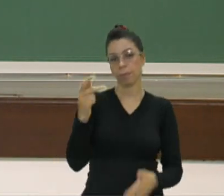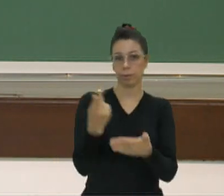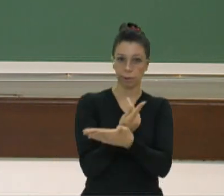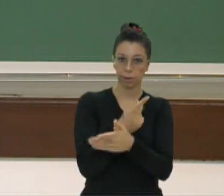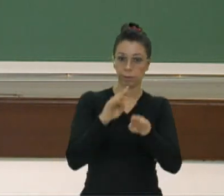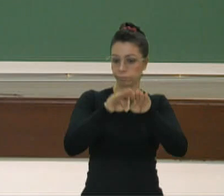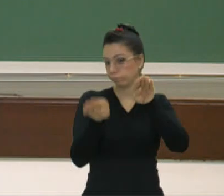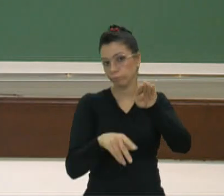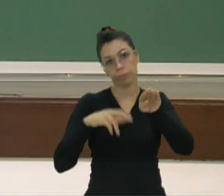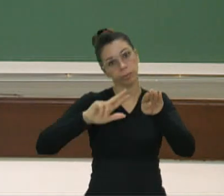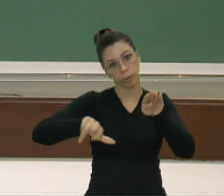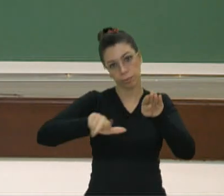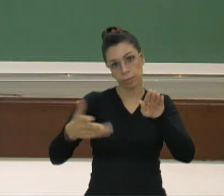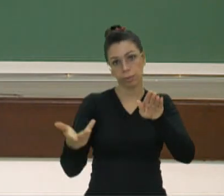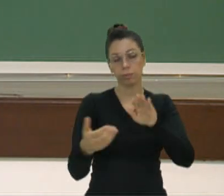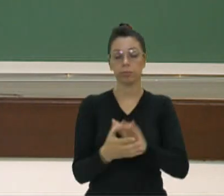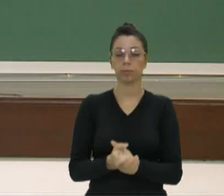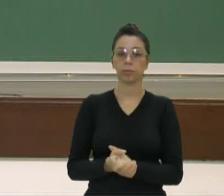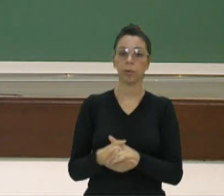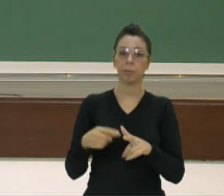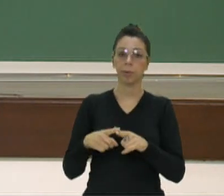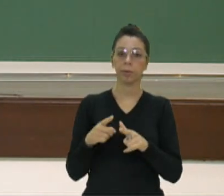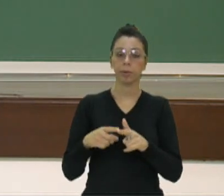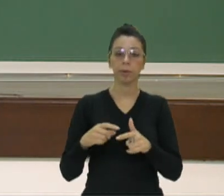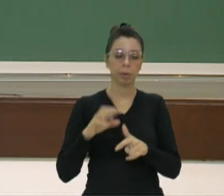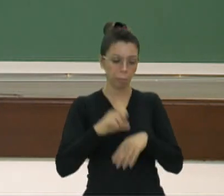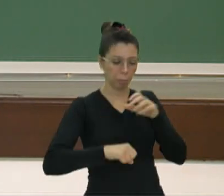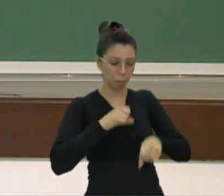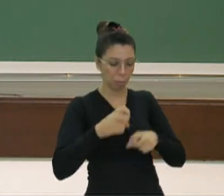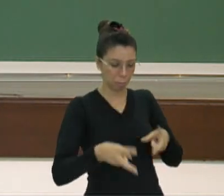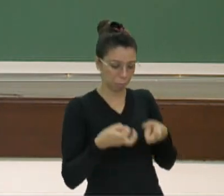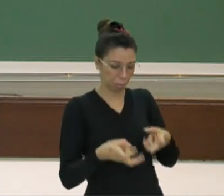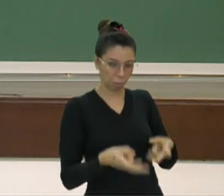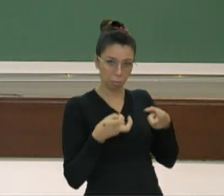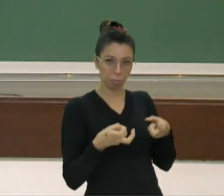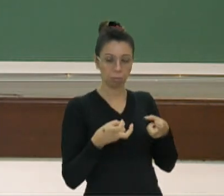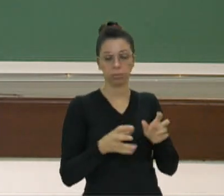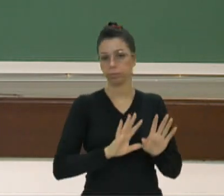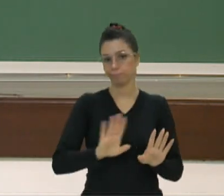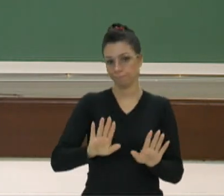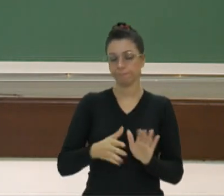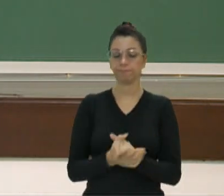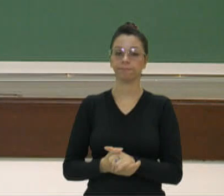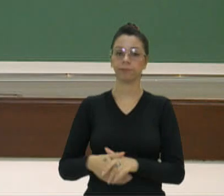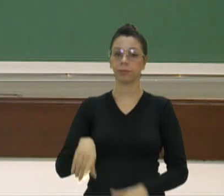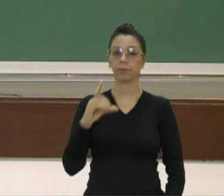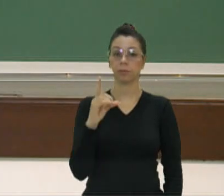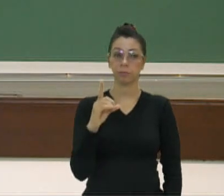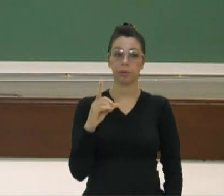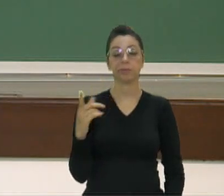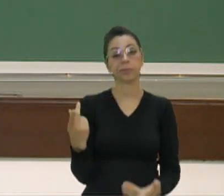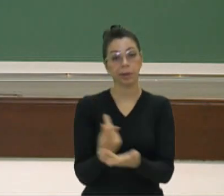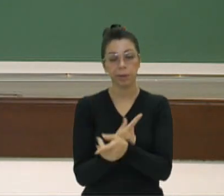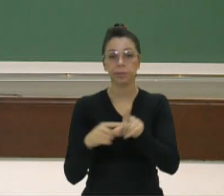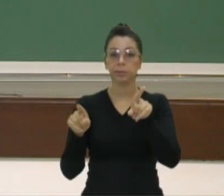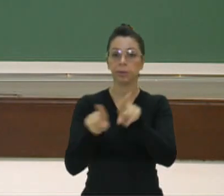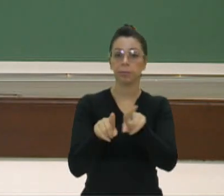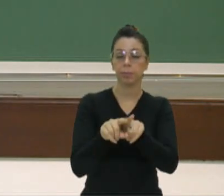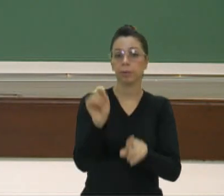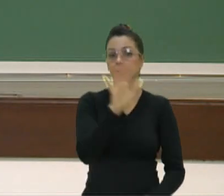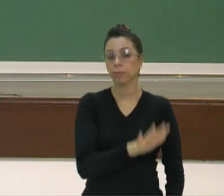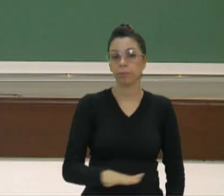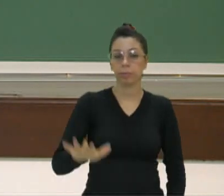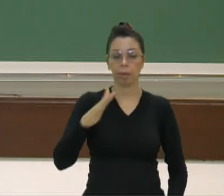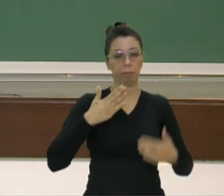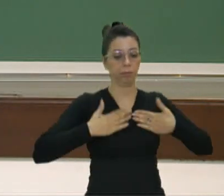letra C porque promoveram uma colonização de exploração e não de povoamento. E na letra D não se deu de modo geral, de